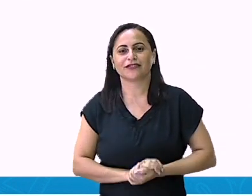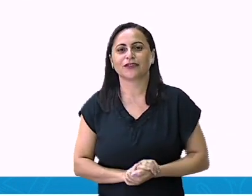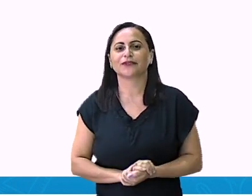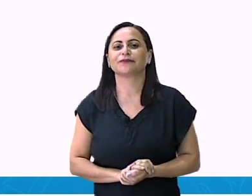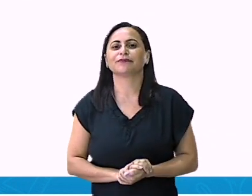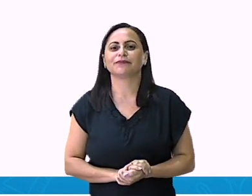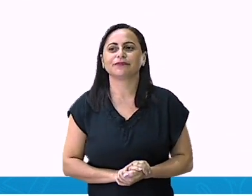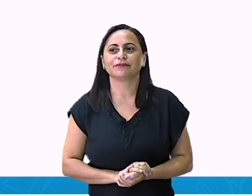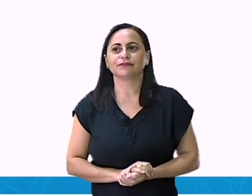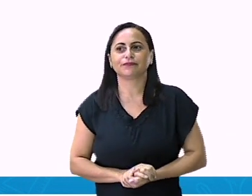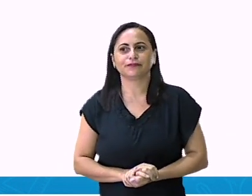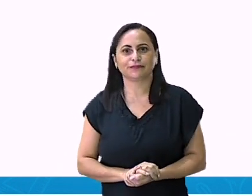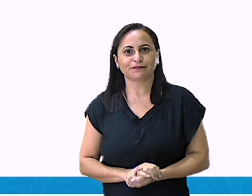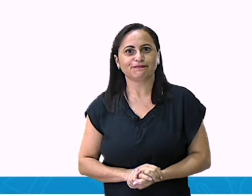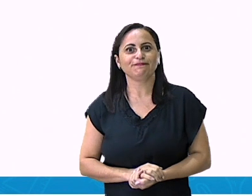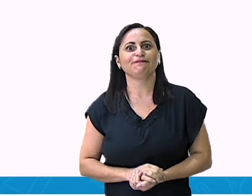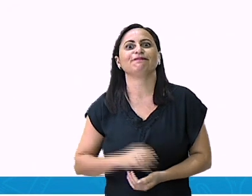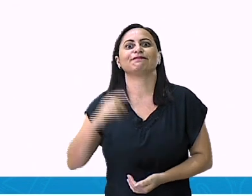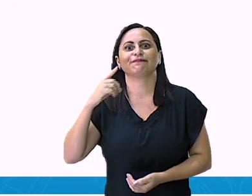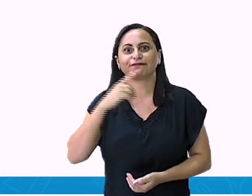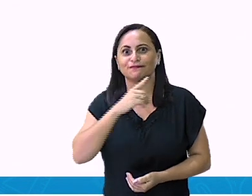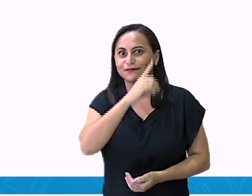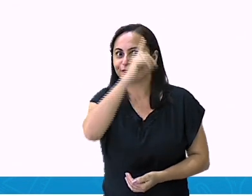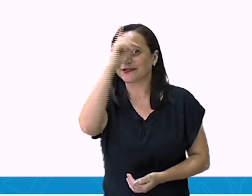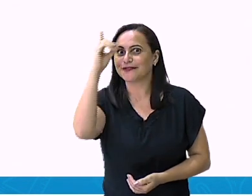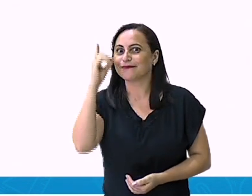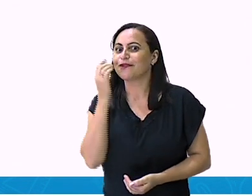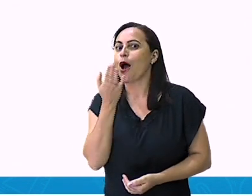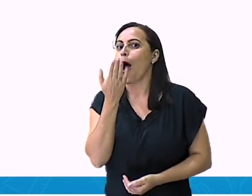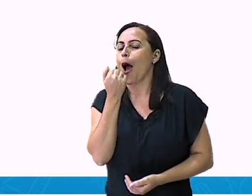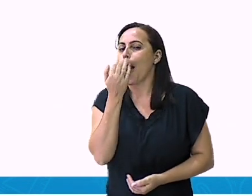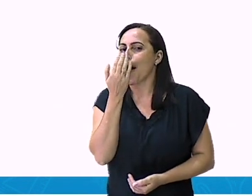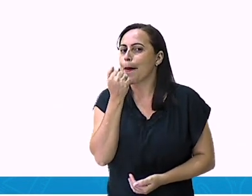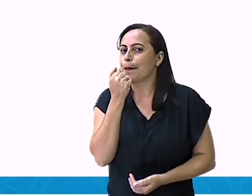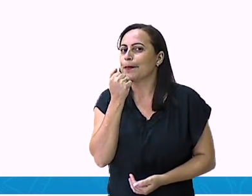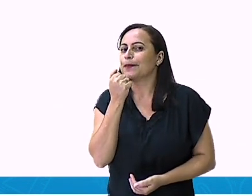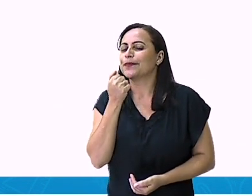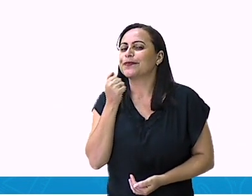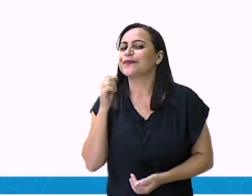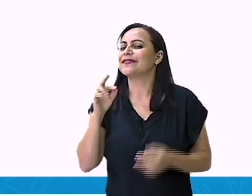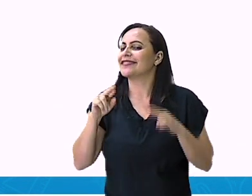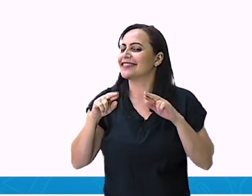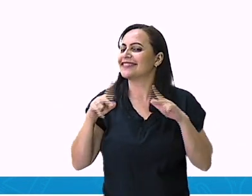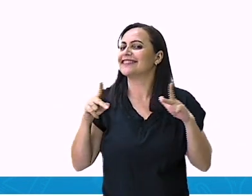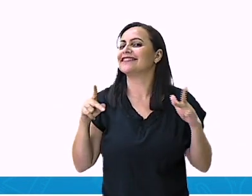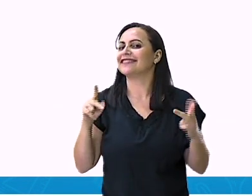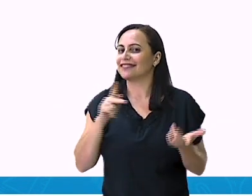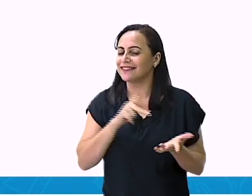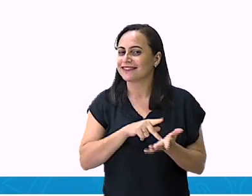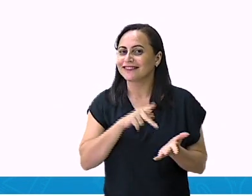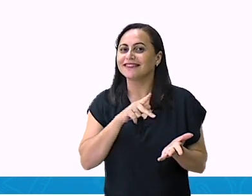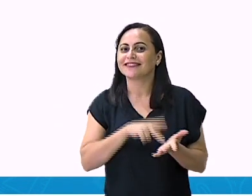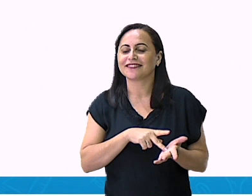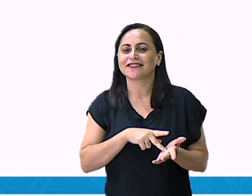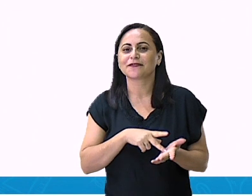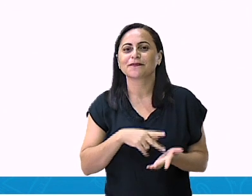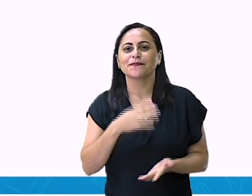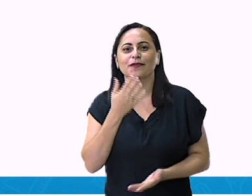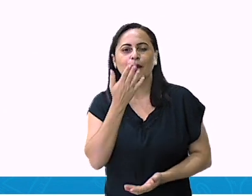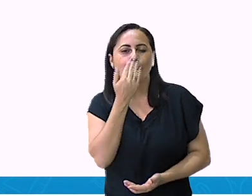E domingo é dia de comer aquela comida diferente, não é mesmo? Aquela